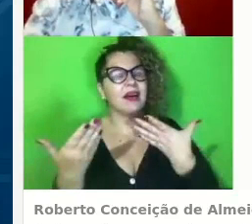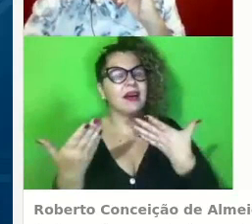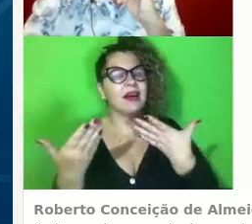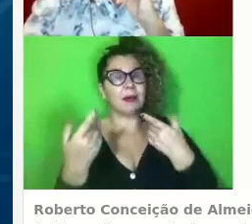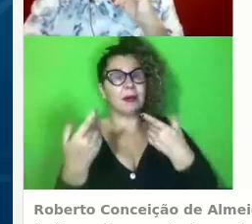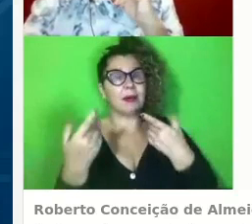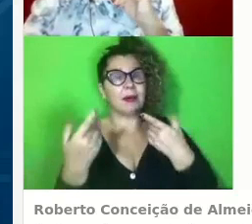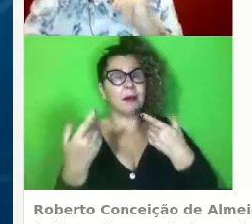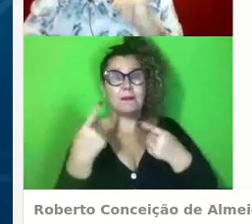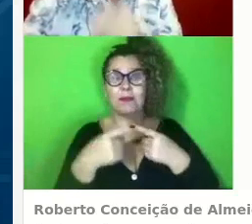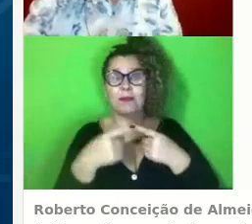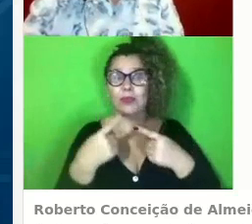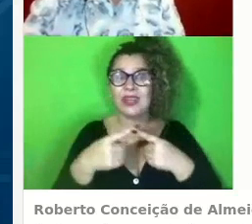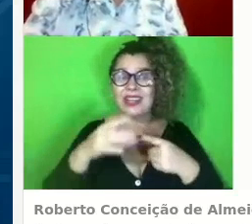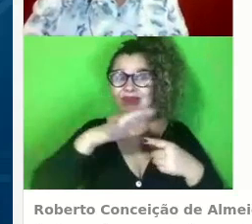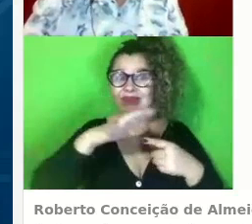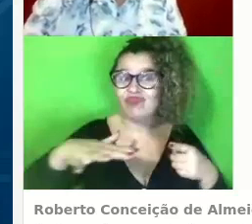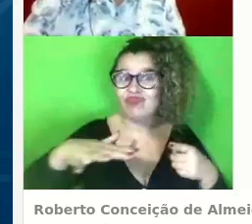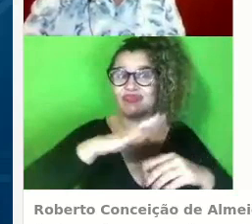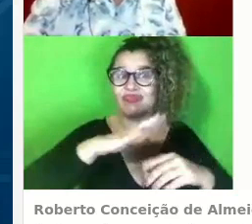usuários possam se